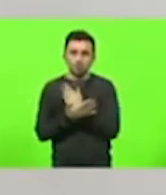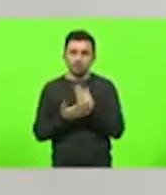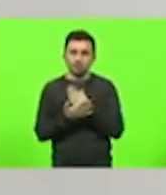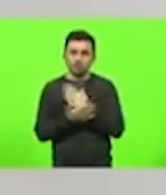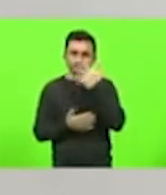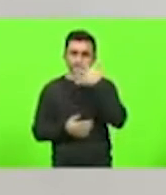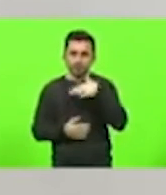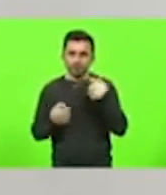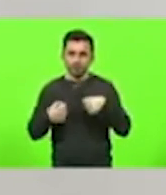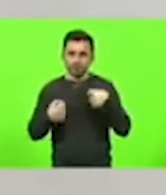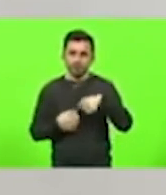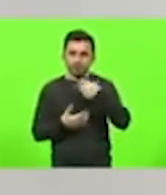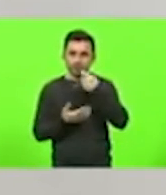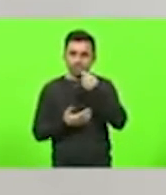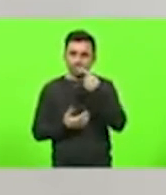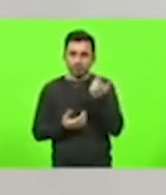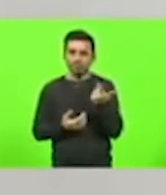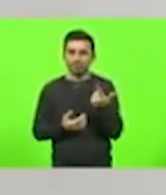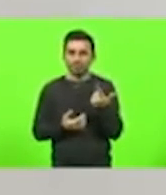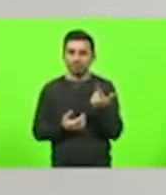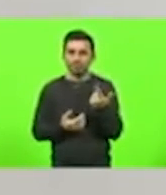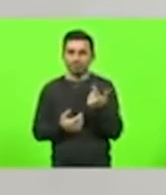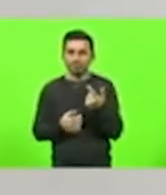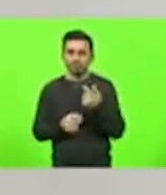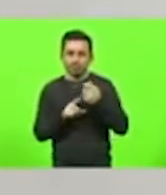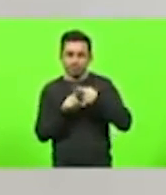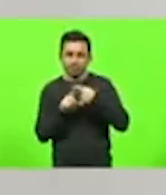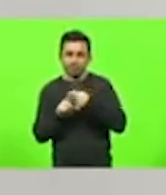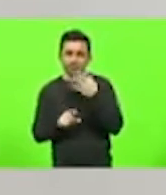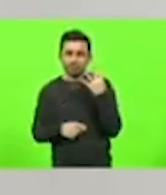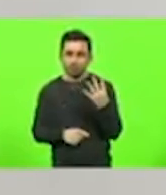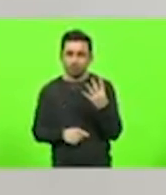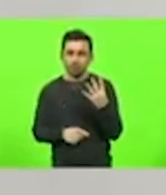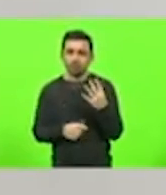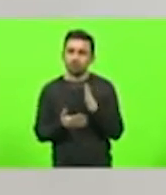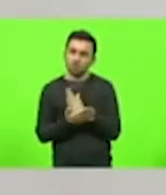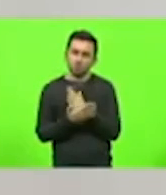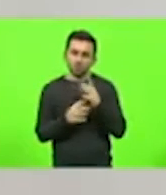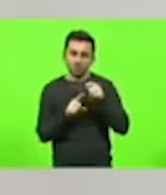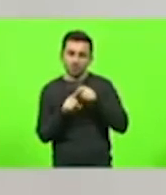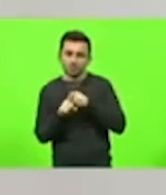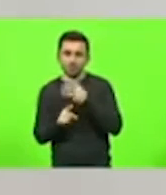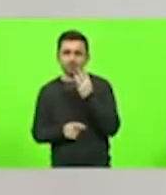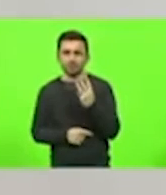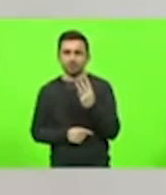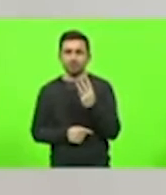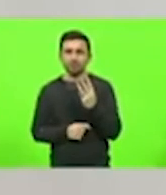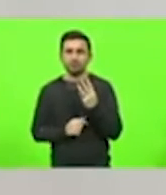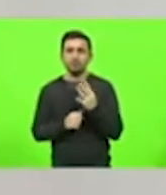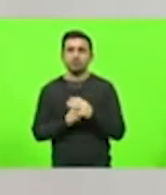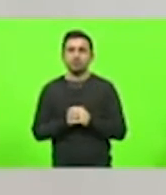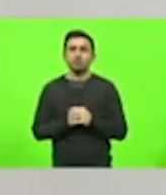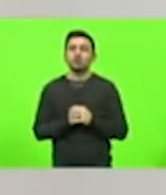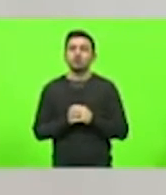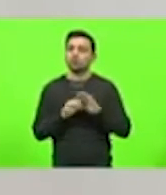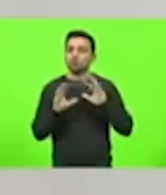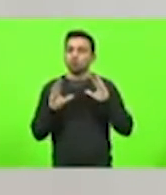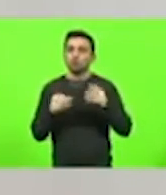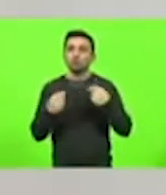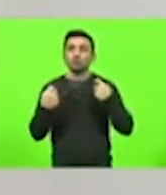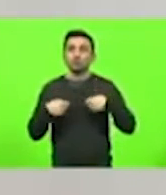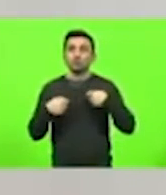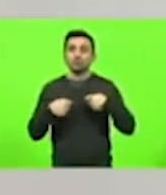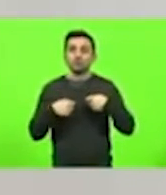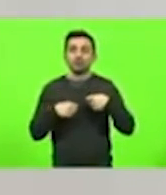ser medicadas a cada 4 meses, algumas a cada 3 meses, elas precisavam, todas elas, se